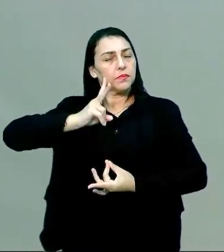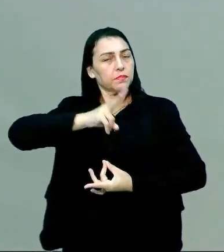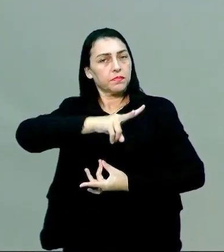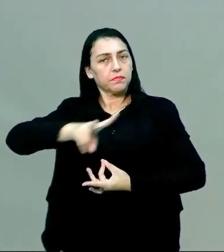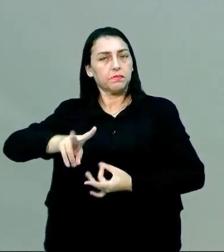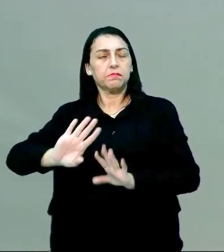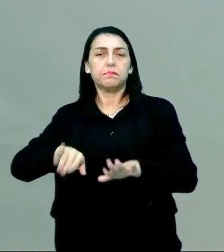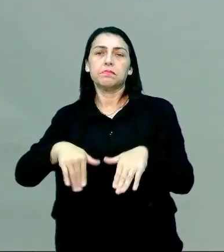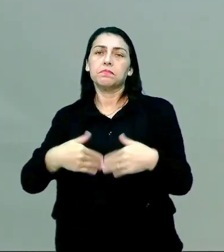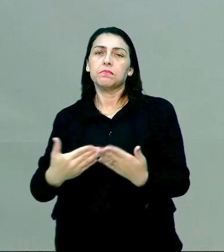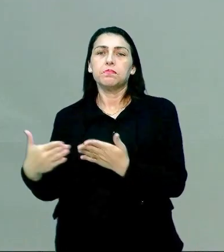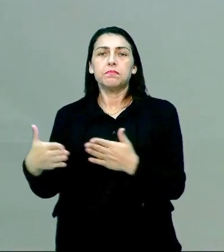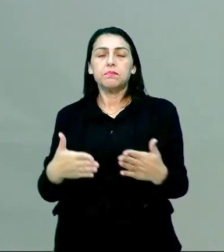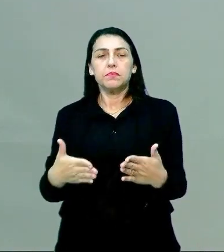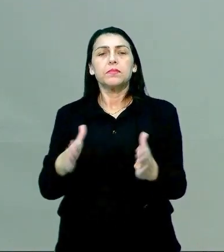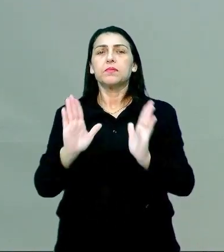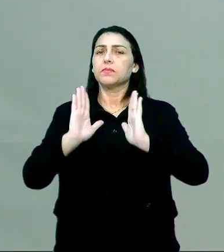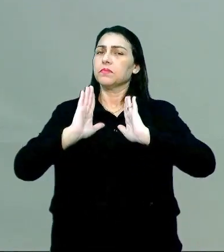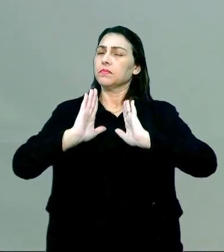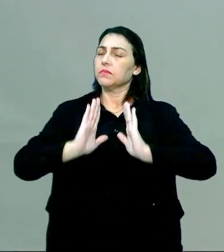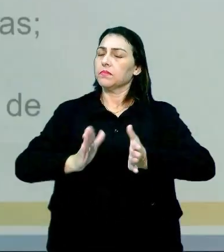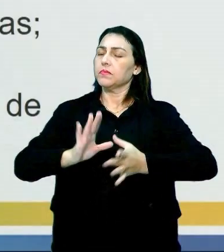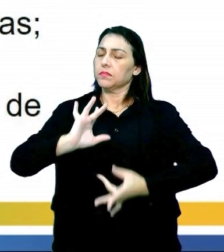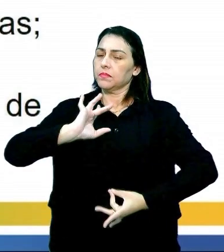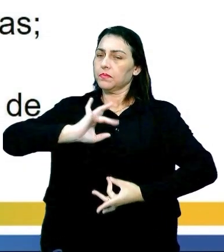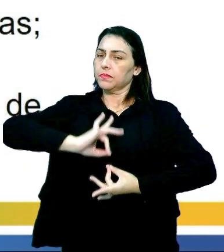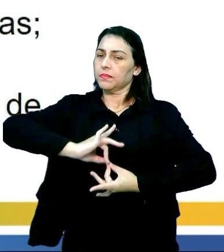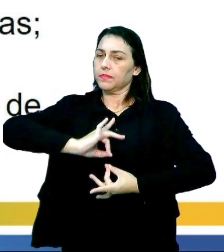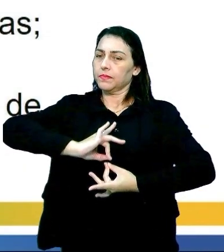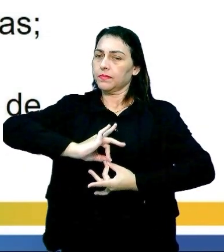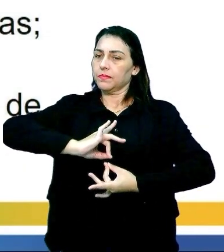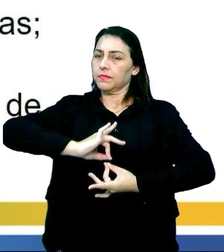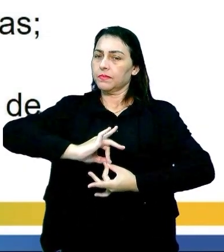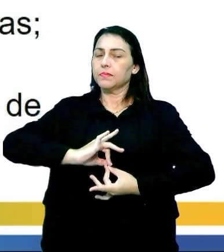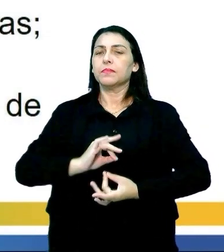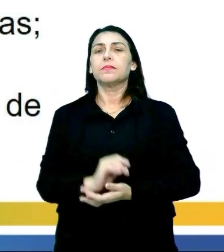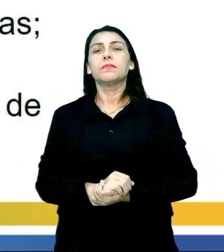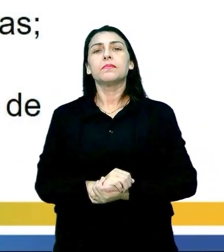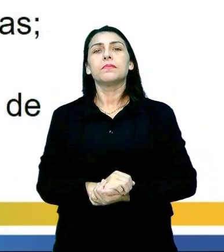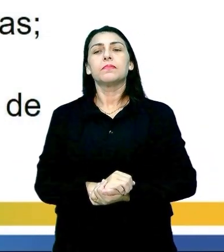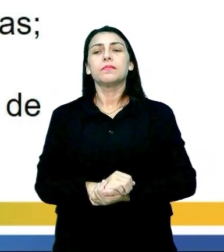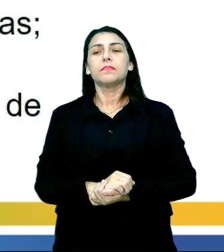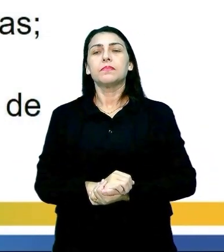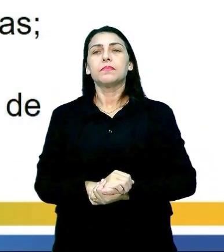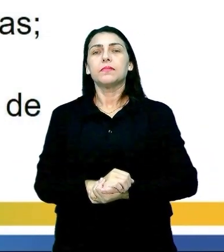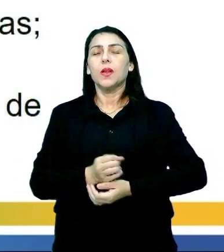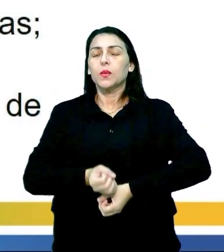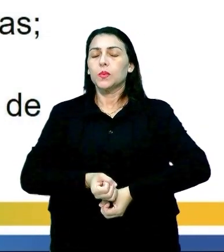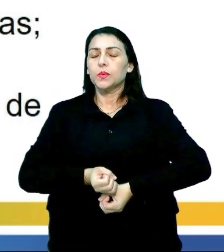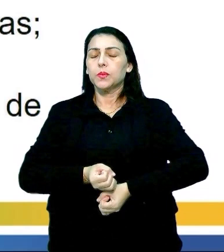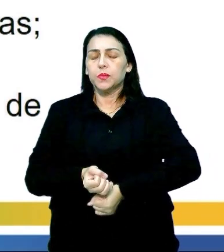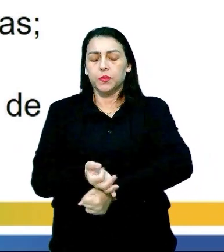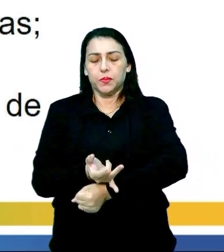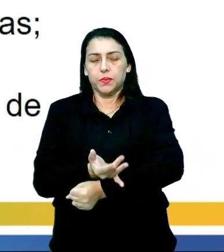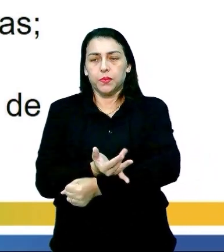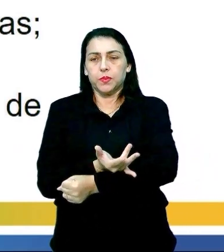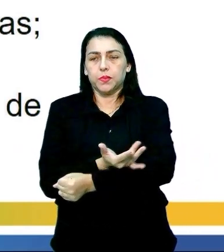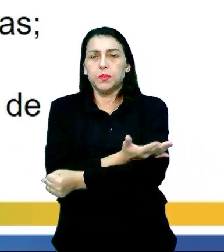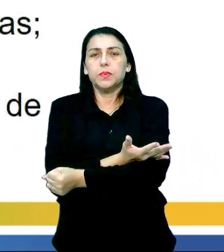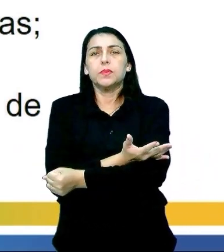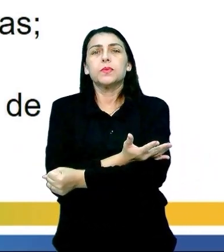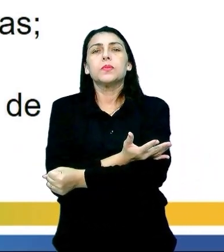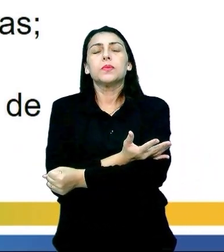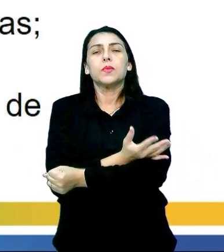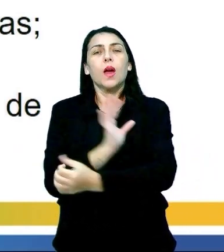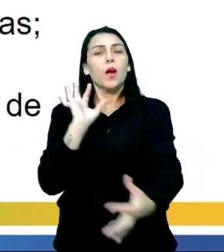é o direcionamento aqui. Aqui já é algo mais espiritualizado, é algo mais emotivo, e aí servindo como uma